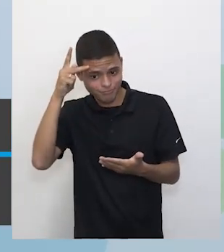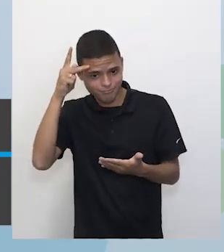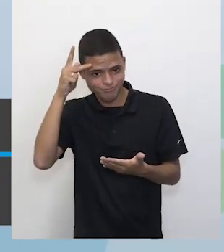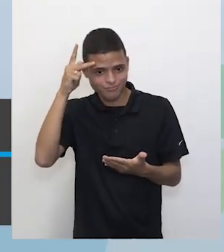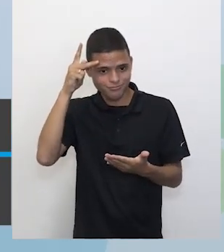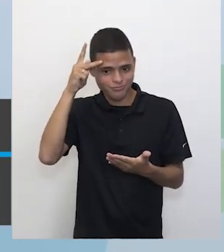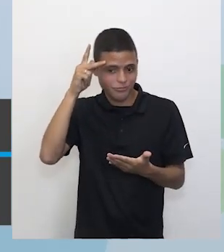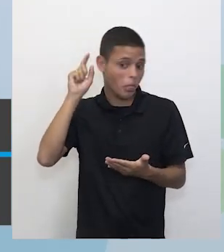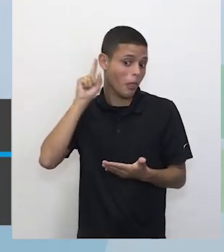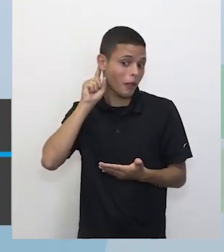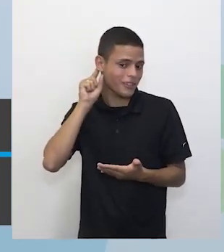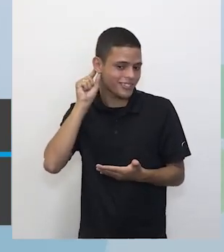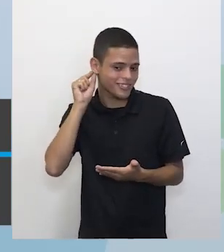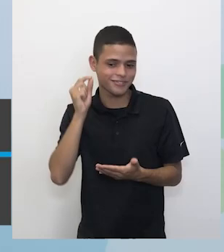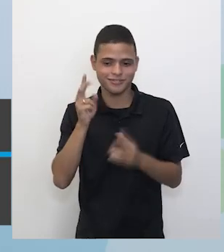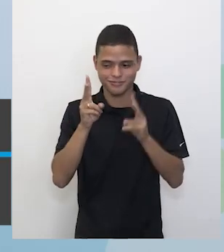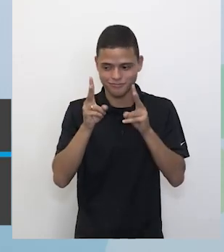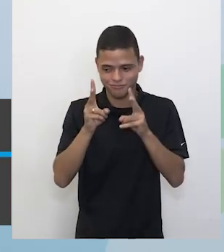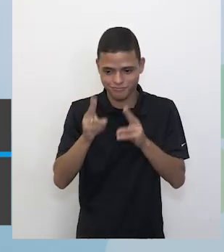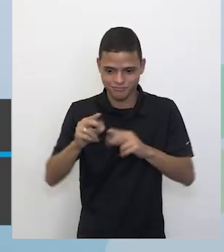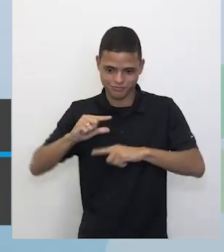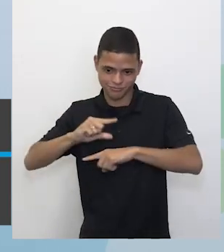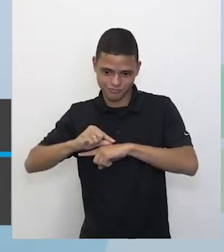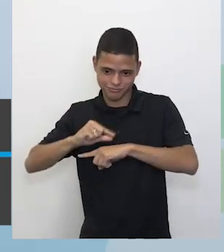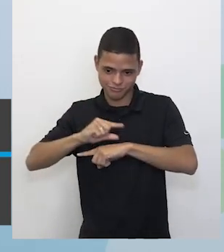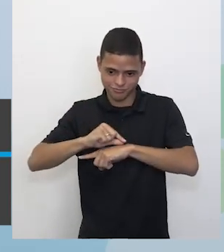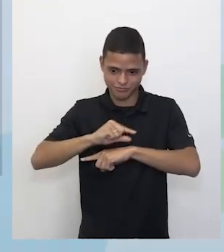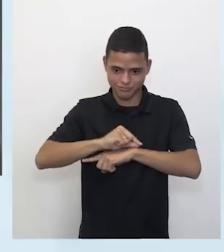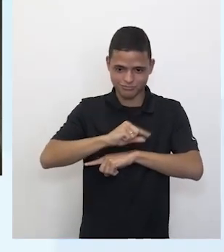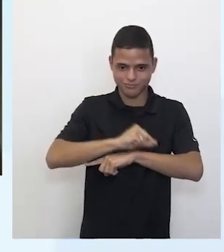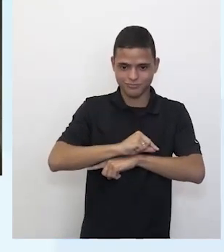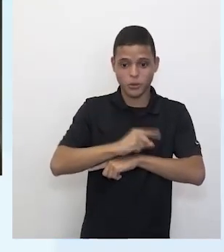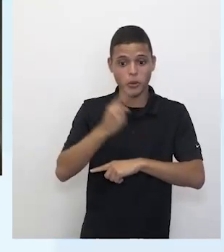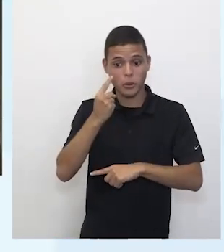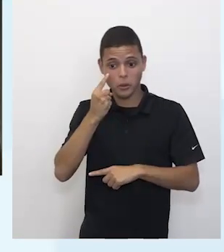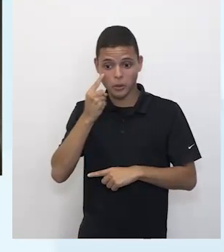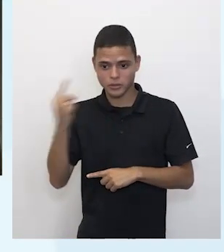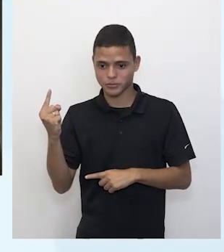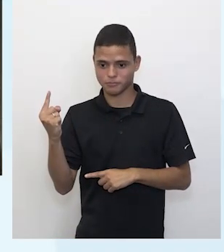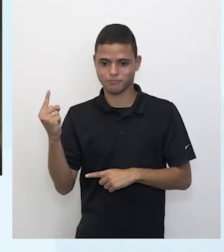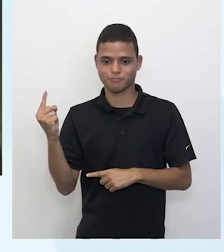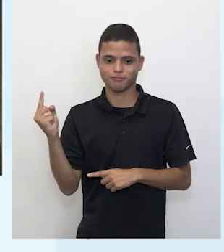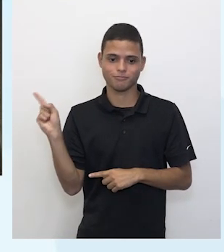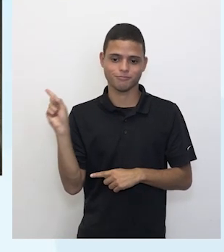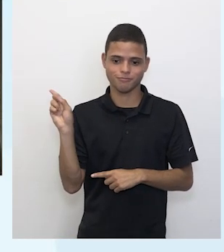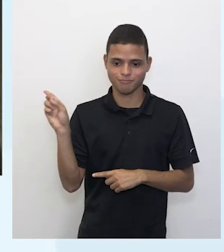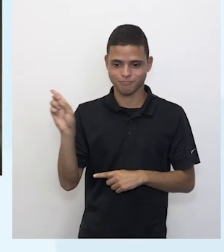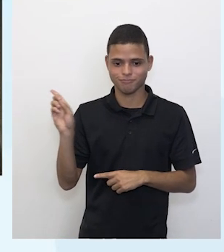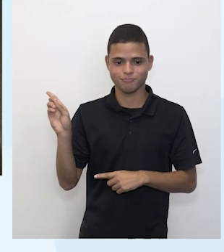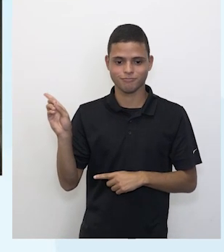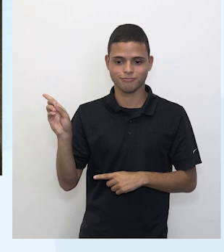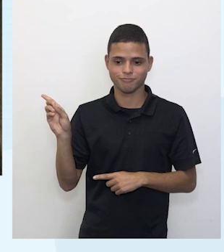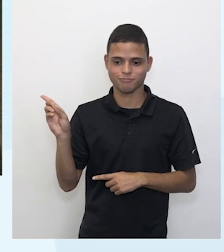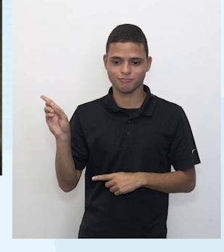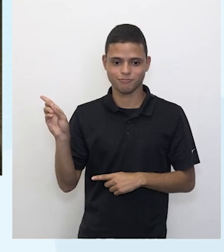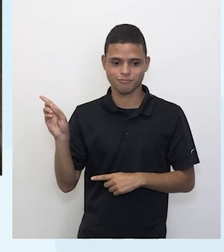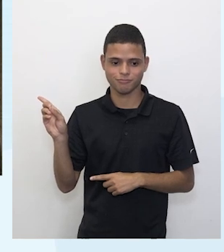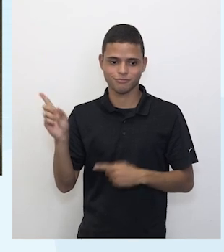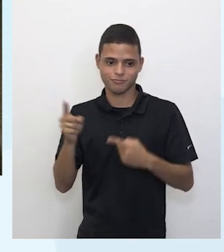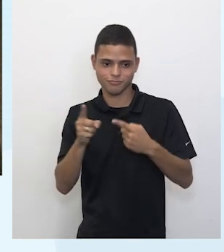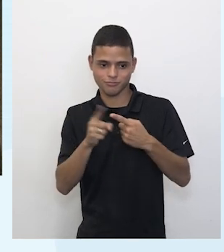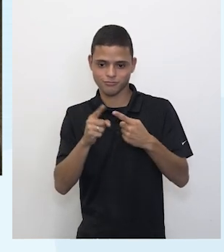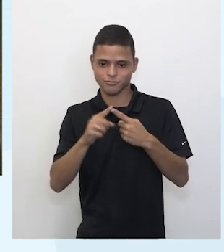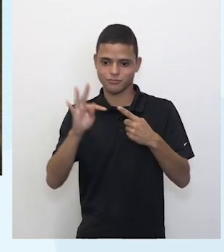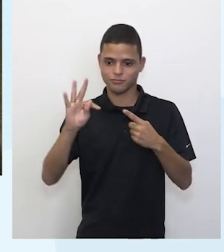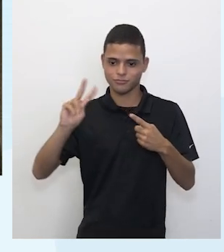por essa pulga são as que aparecem aí na tela para vocês. A gente tem aí a fotinho do Thomas